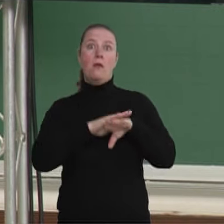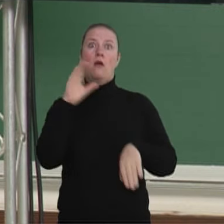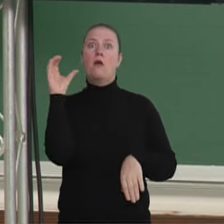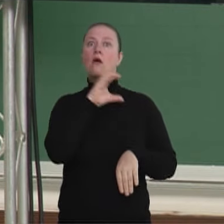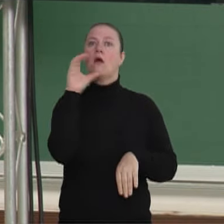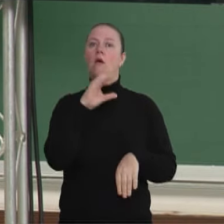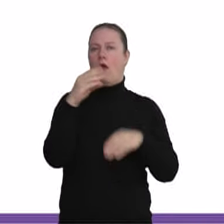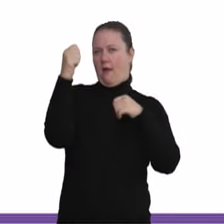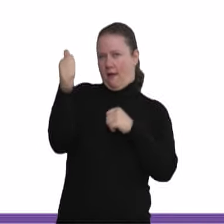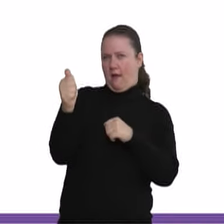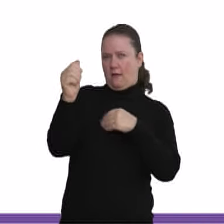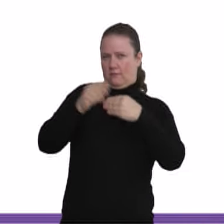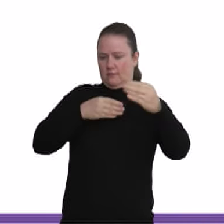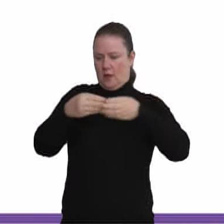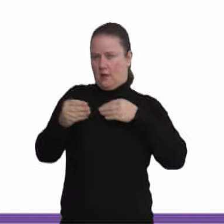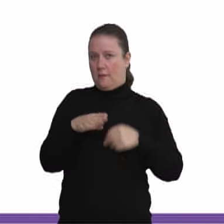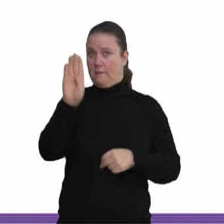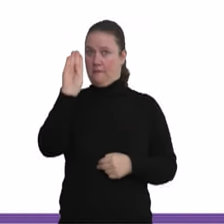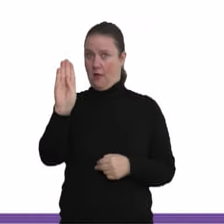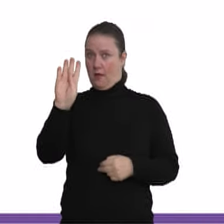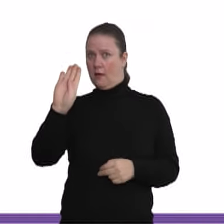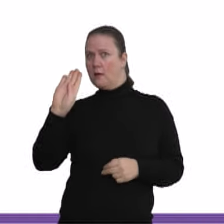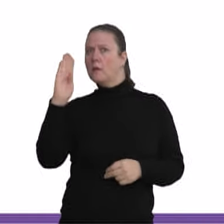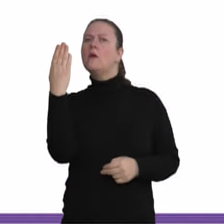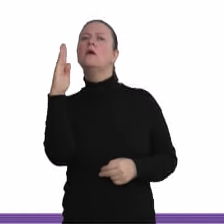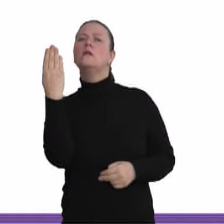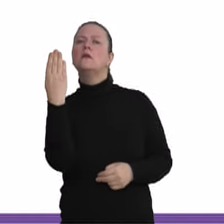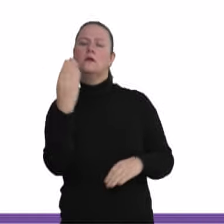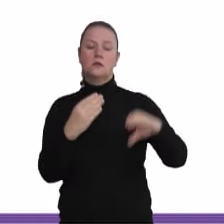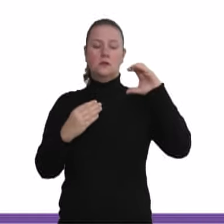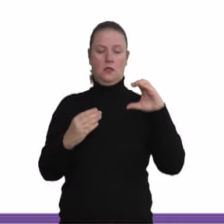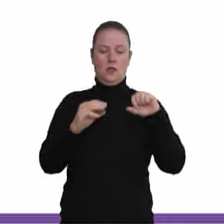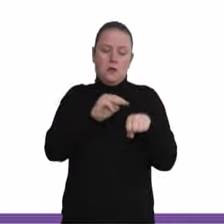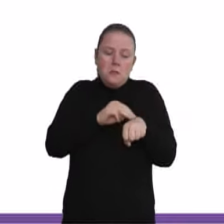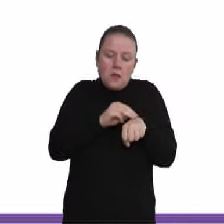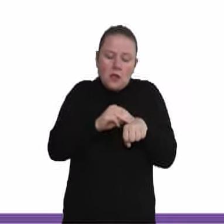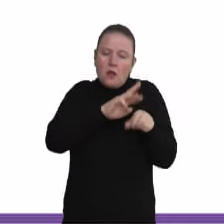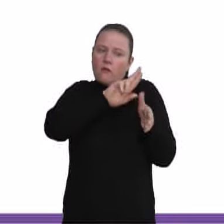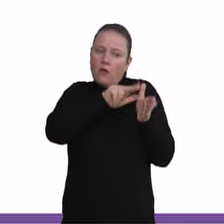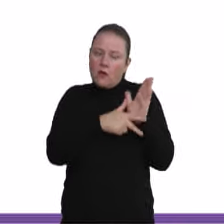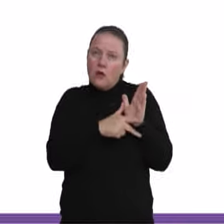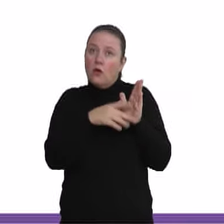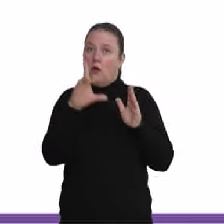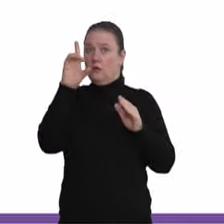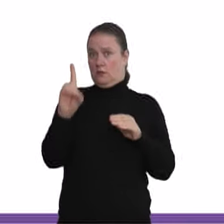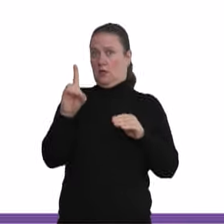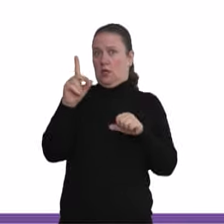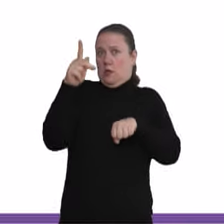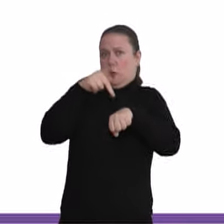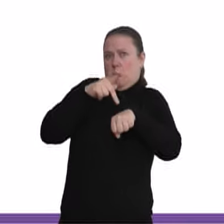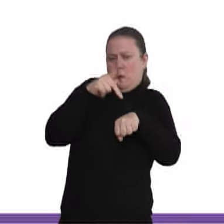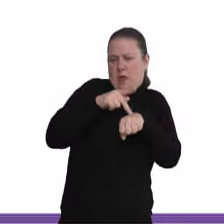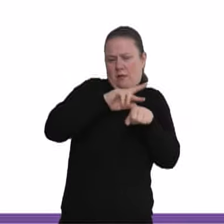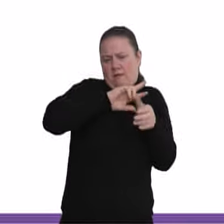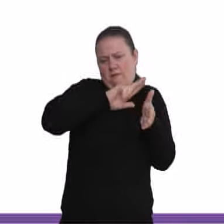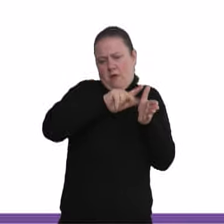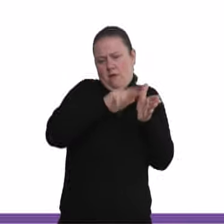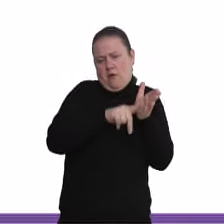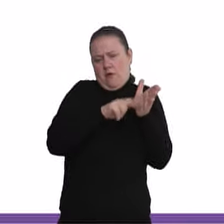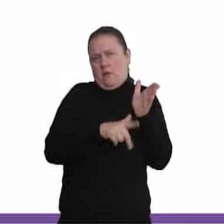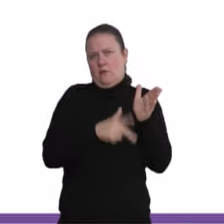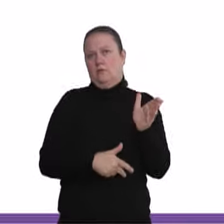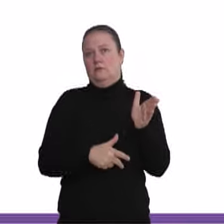Letra A, plástico. Letra B, madeira. Letra C, metais. Ou letra D, rocha? Pessoal, temos então ali